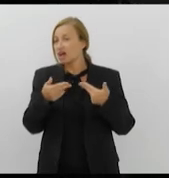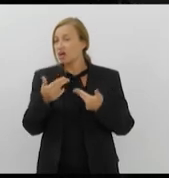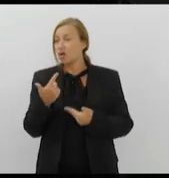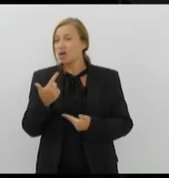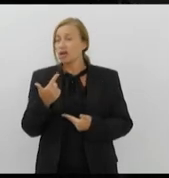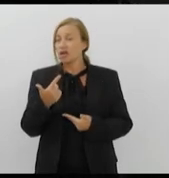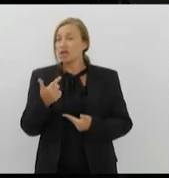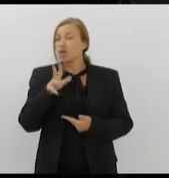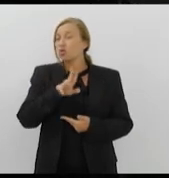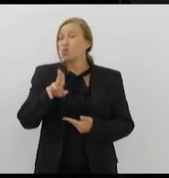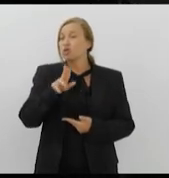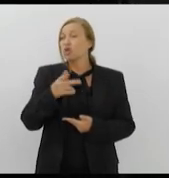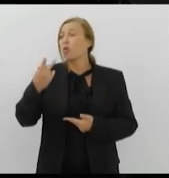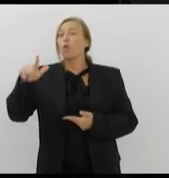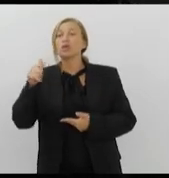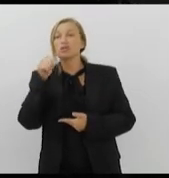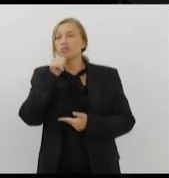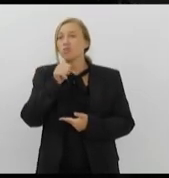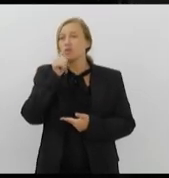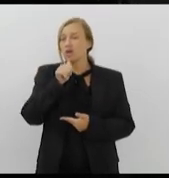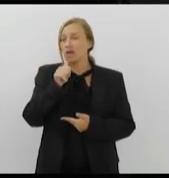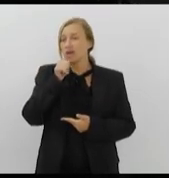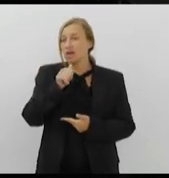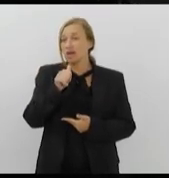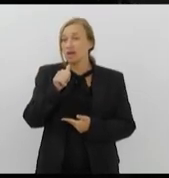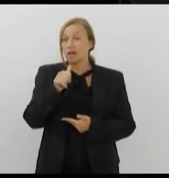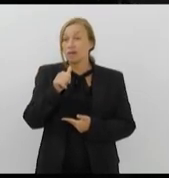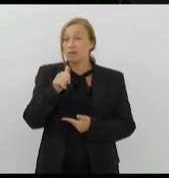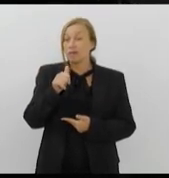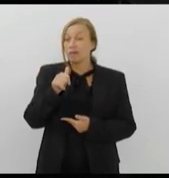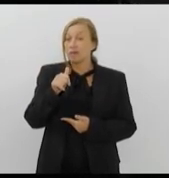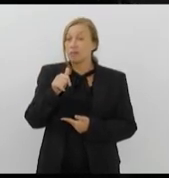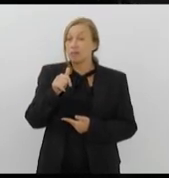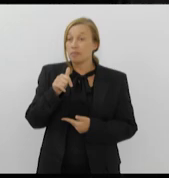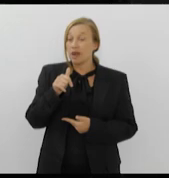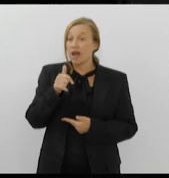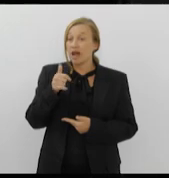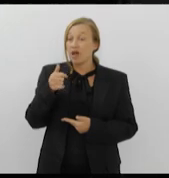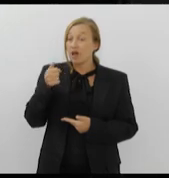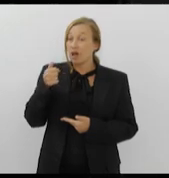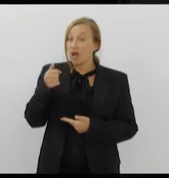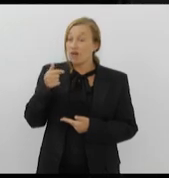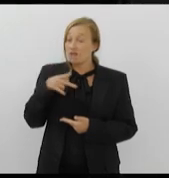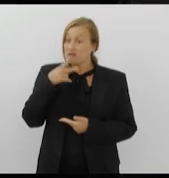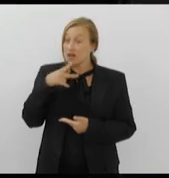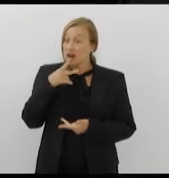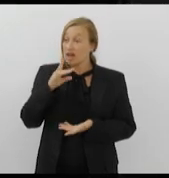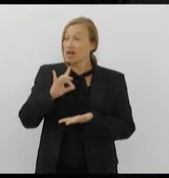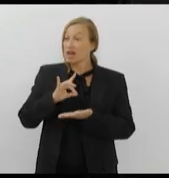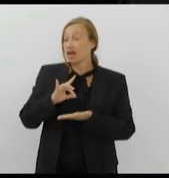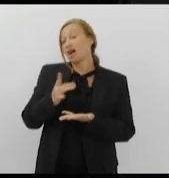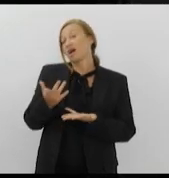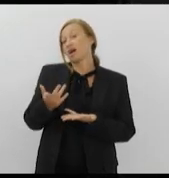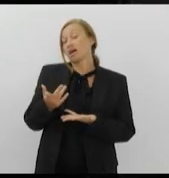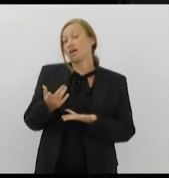mulheres, né, para dar legitimidade a essa vitimização. Ora,